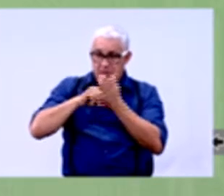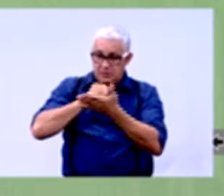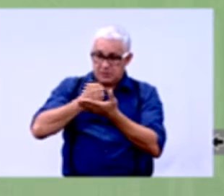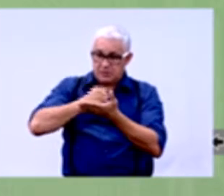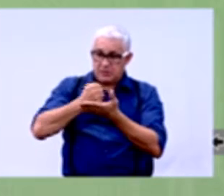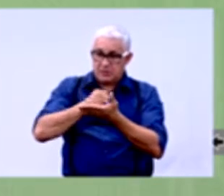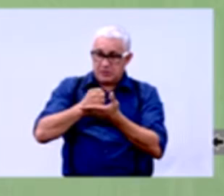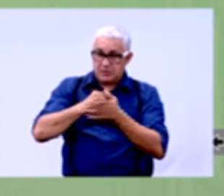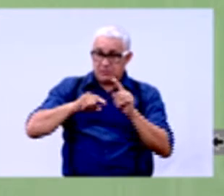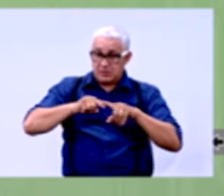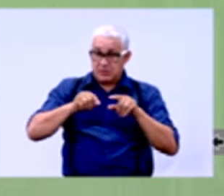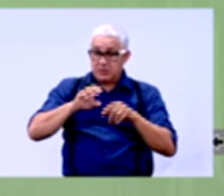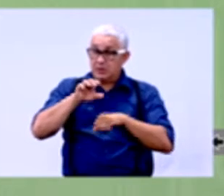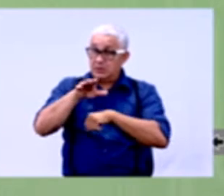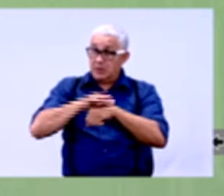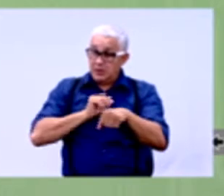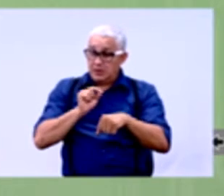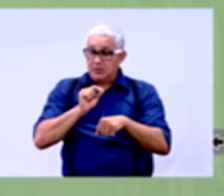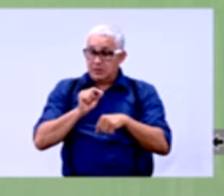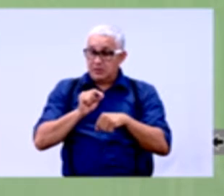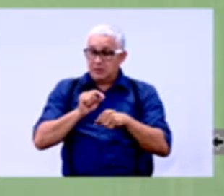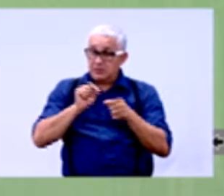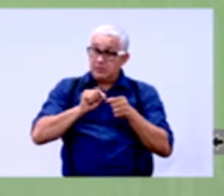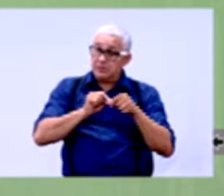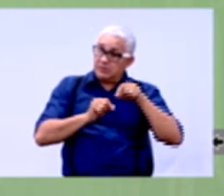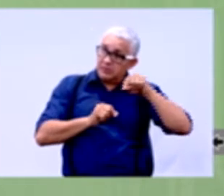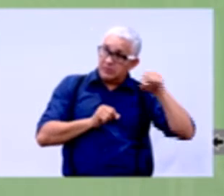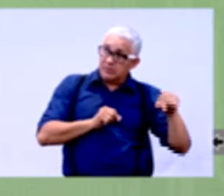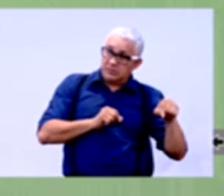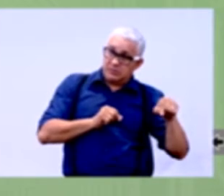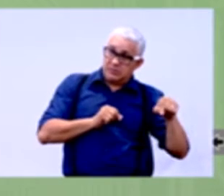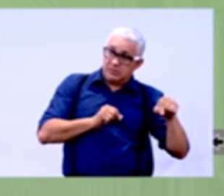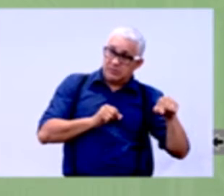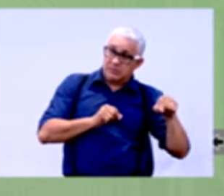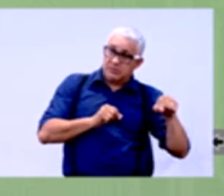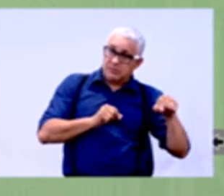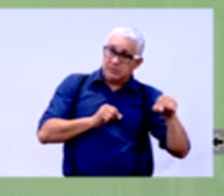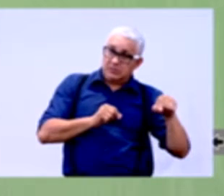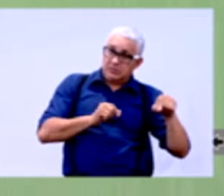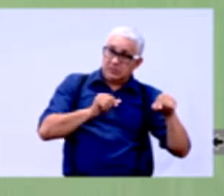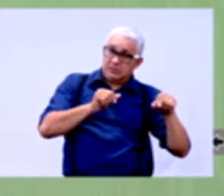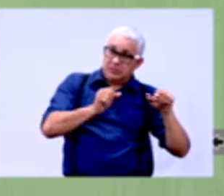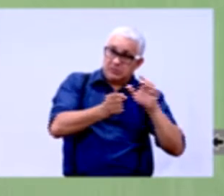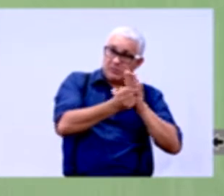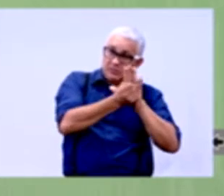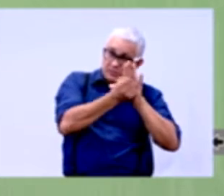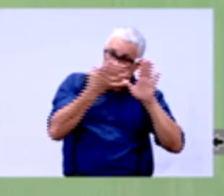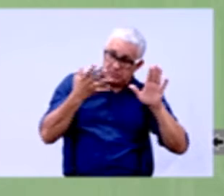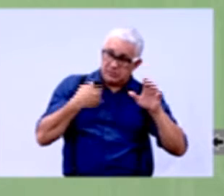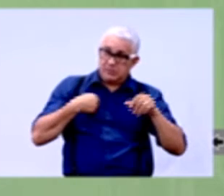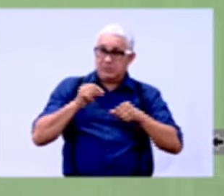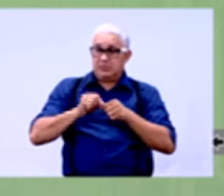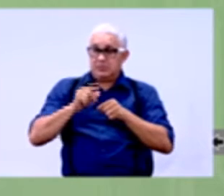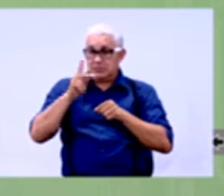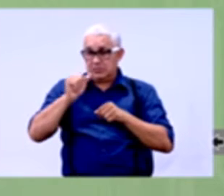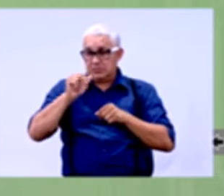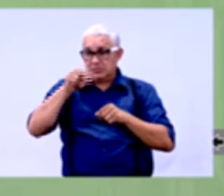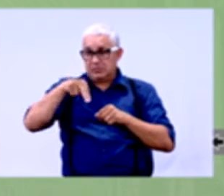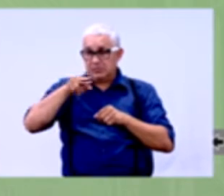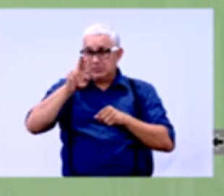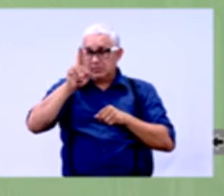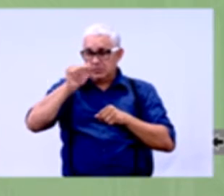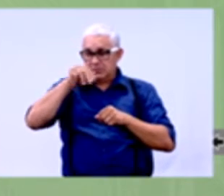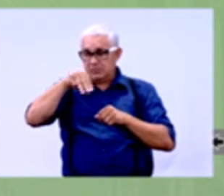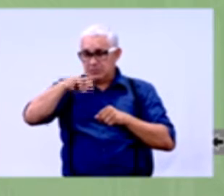controle, mas a chamada está sendo feita aqui na camada de aplicação. E aí eu passo então os parâmetros que